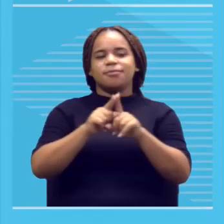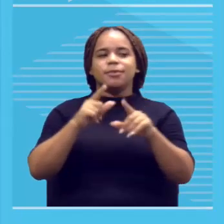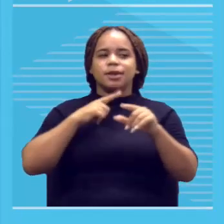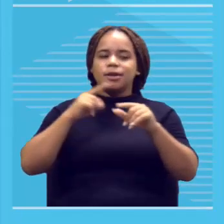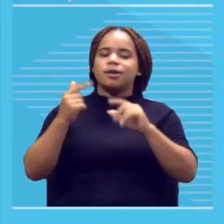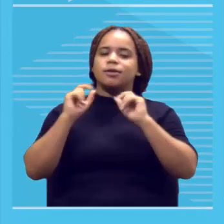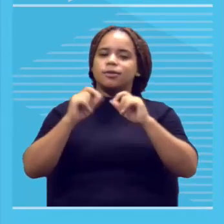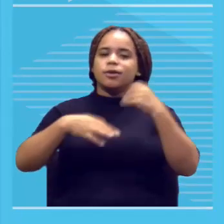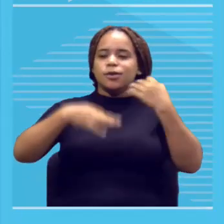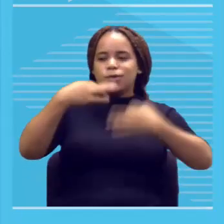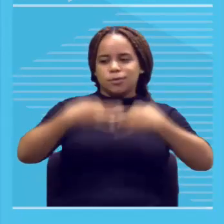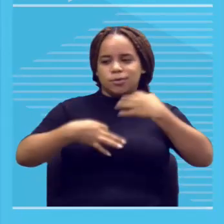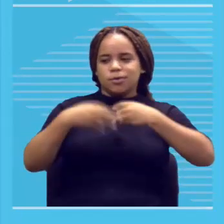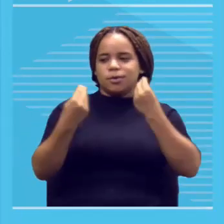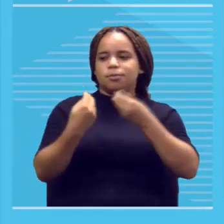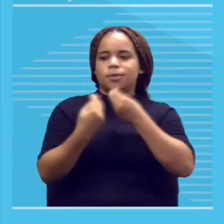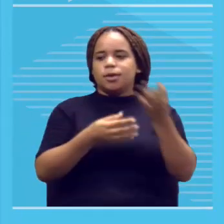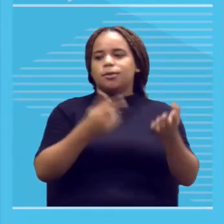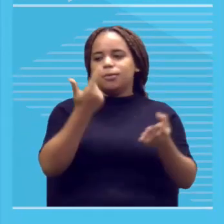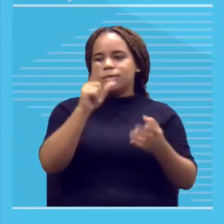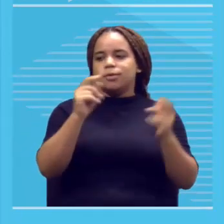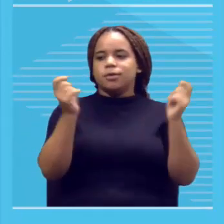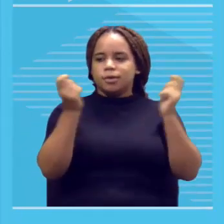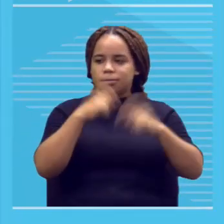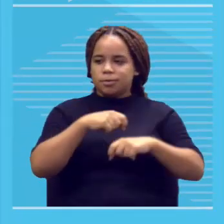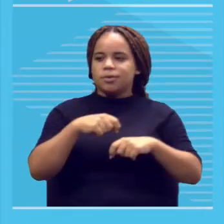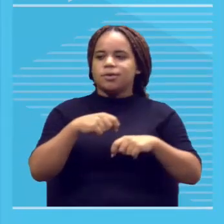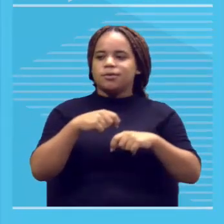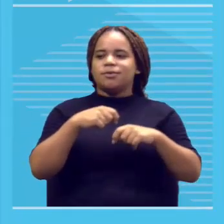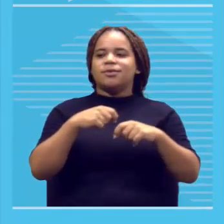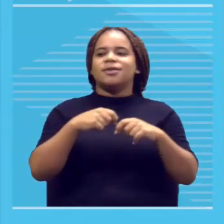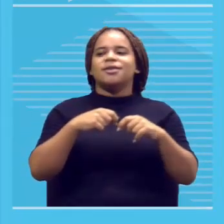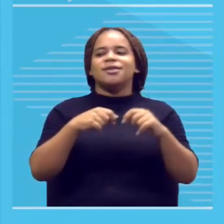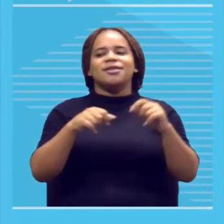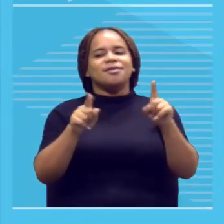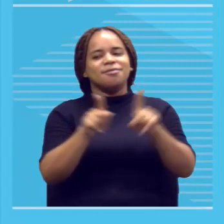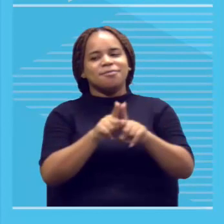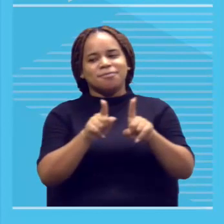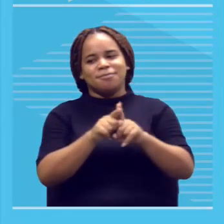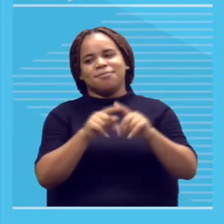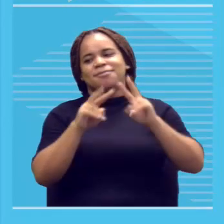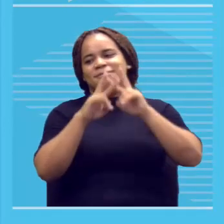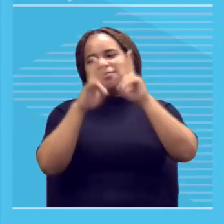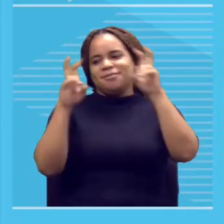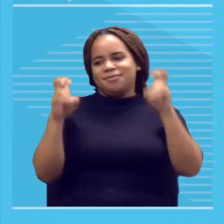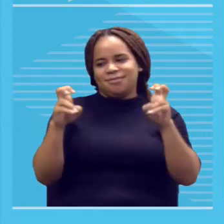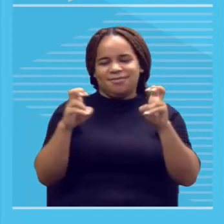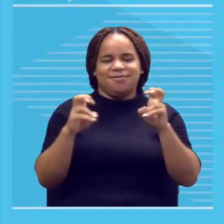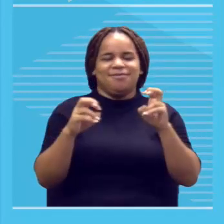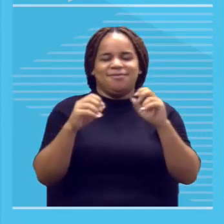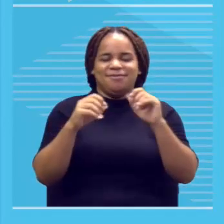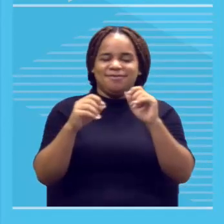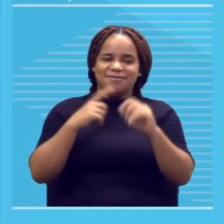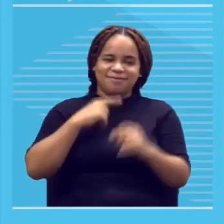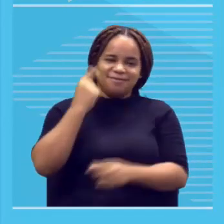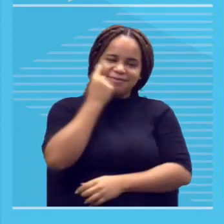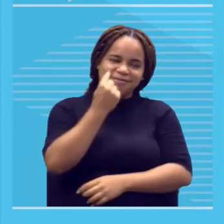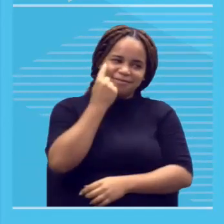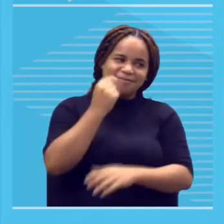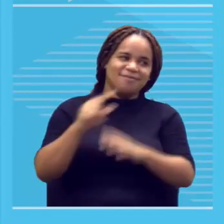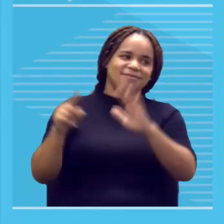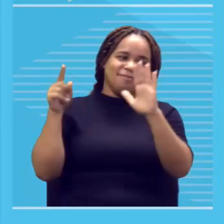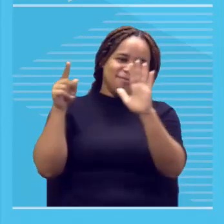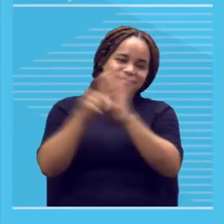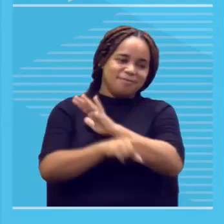outro que ele precisa para viver bom Allan Kardec ele fez uma pergunta para